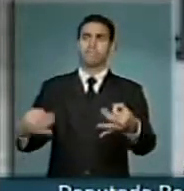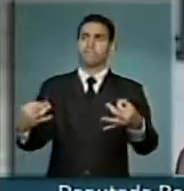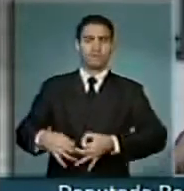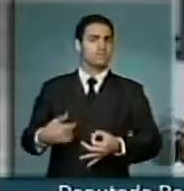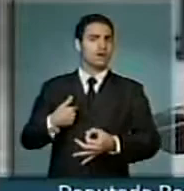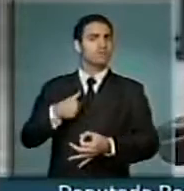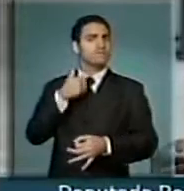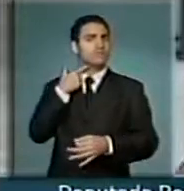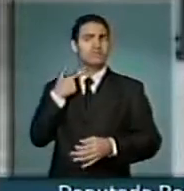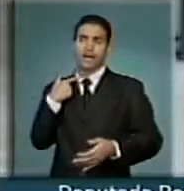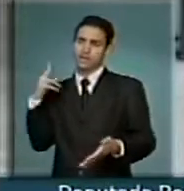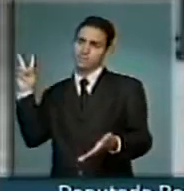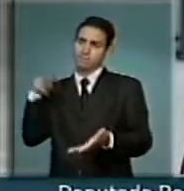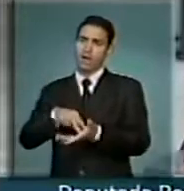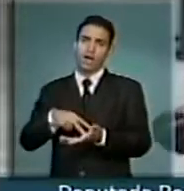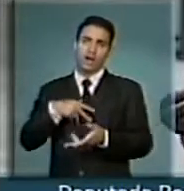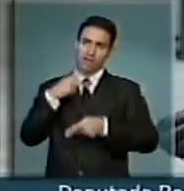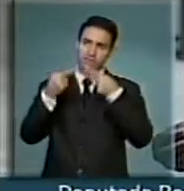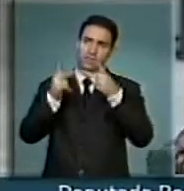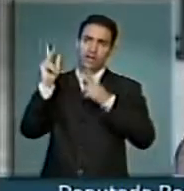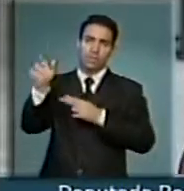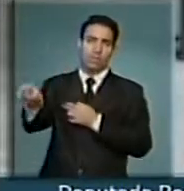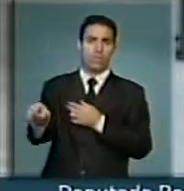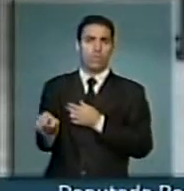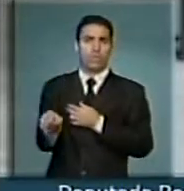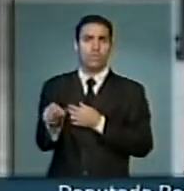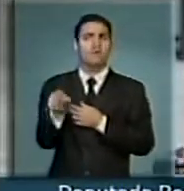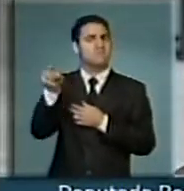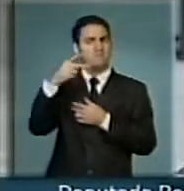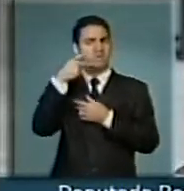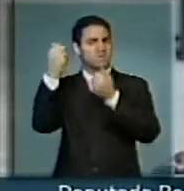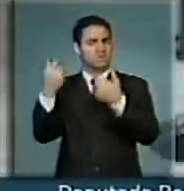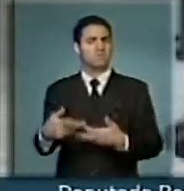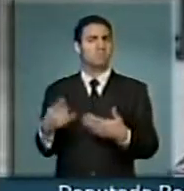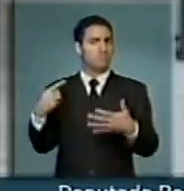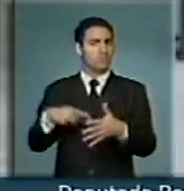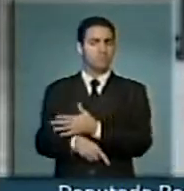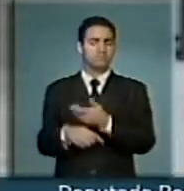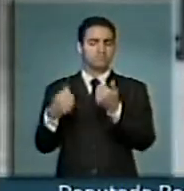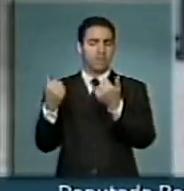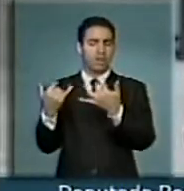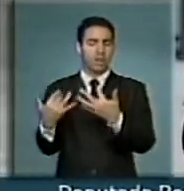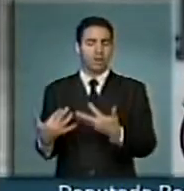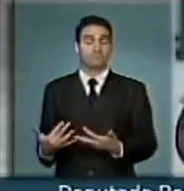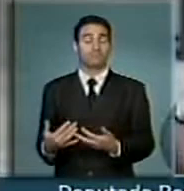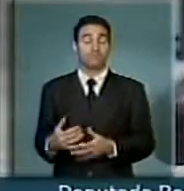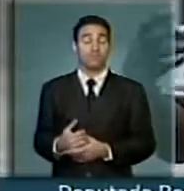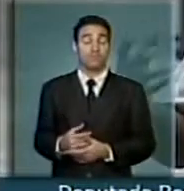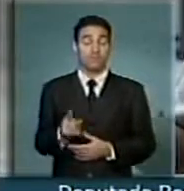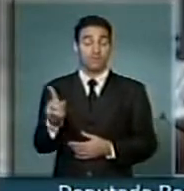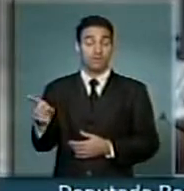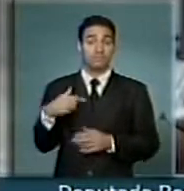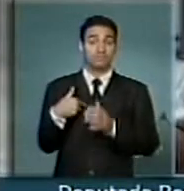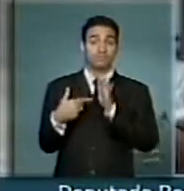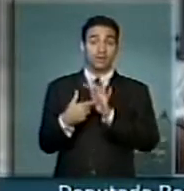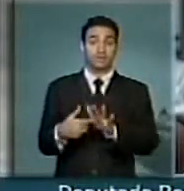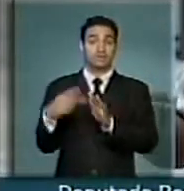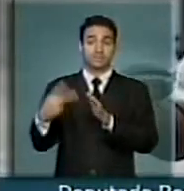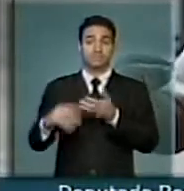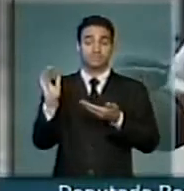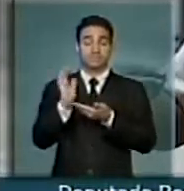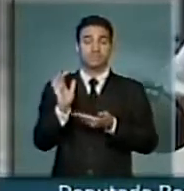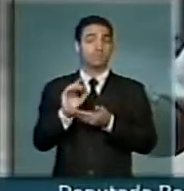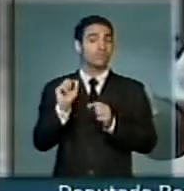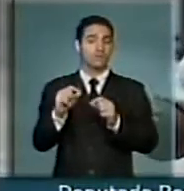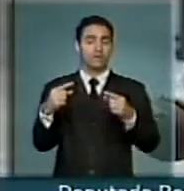discurso, equilibrado, profundo, e que traz a esta casa, mais uma vez,